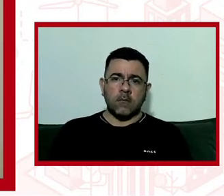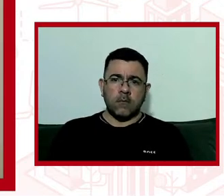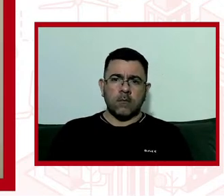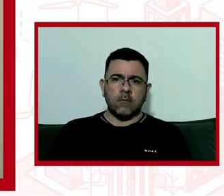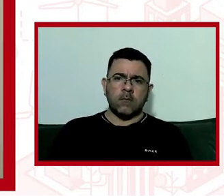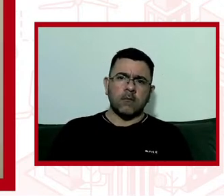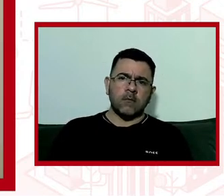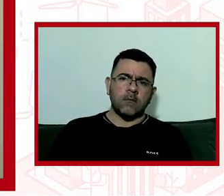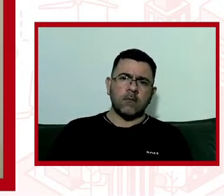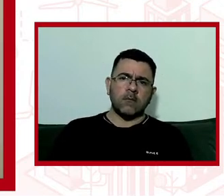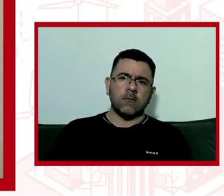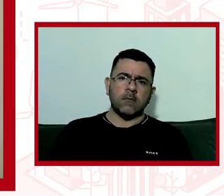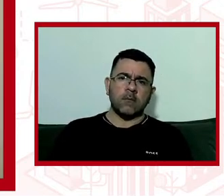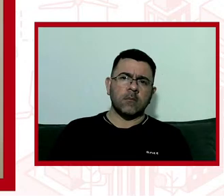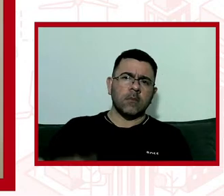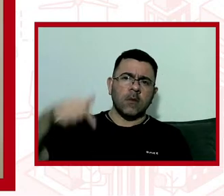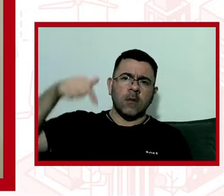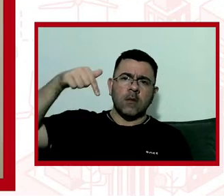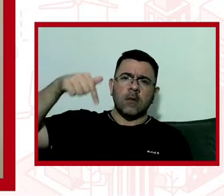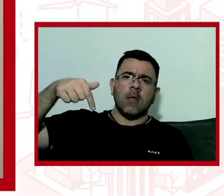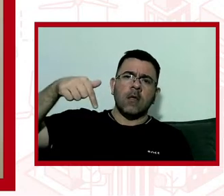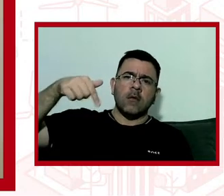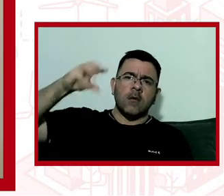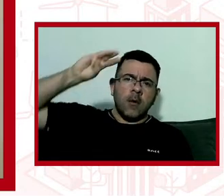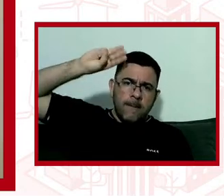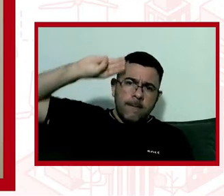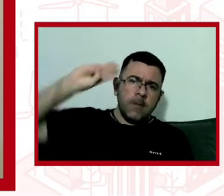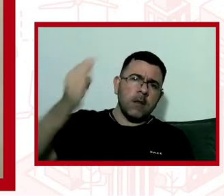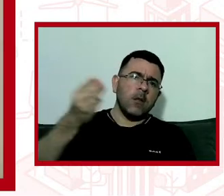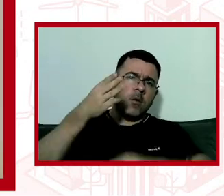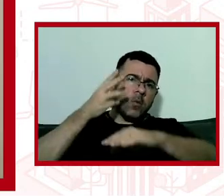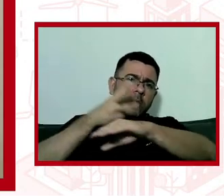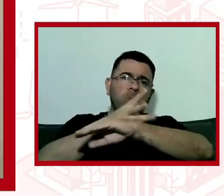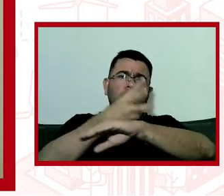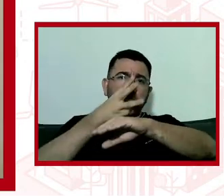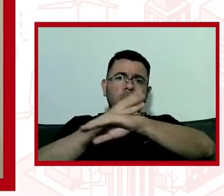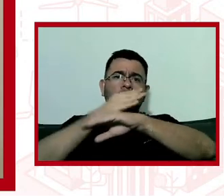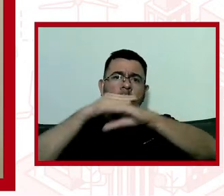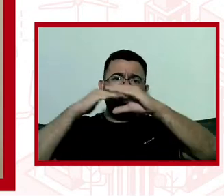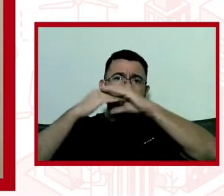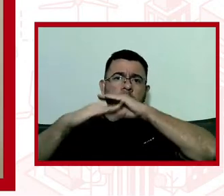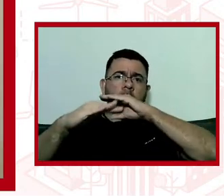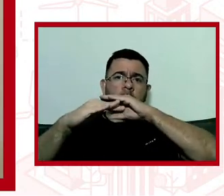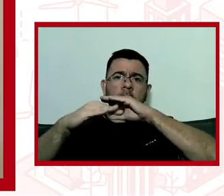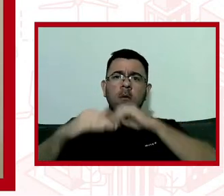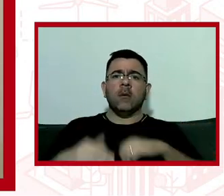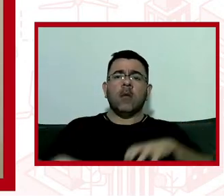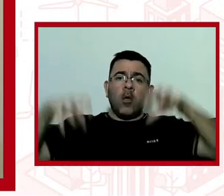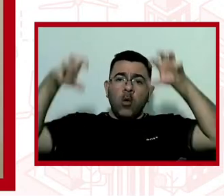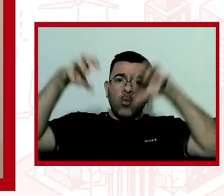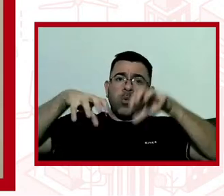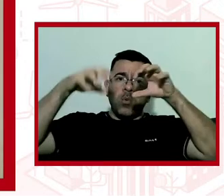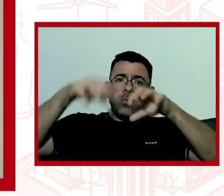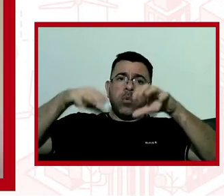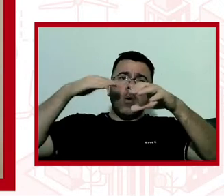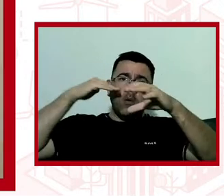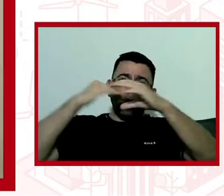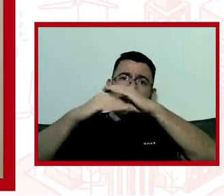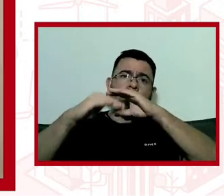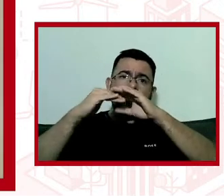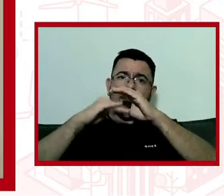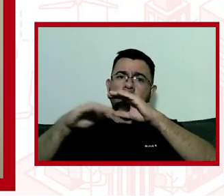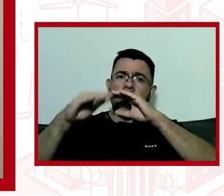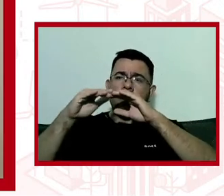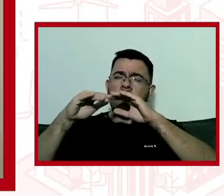aí 7 milhões de WhatsApp por mês notificando inclusive em dias de chuva pessoas de que estão em áreas de risco elas são informadas